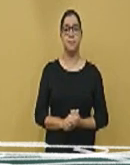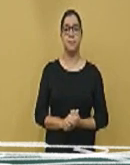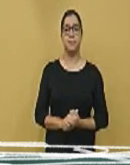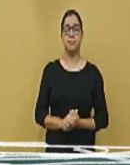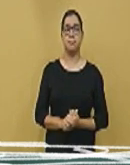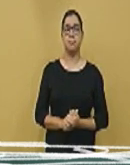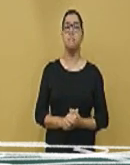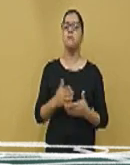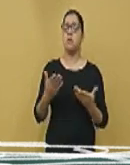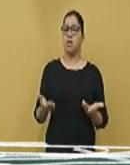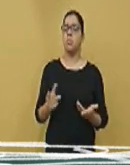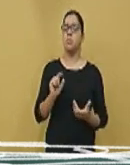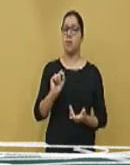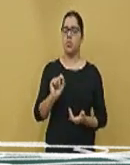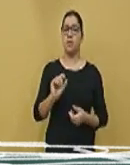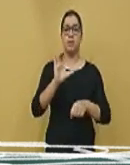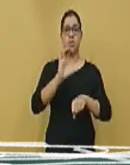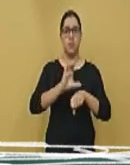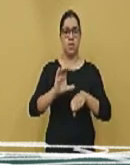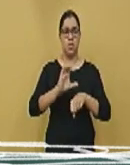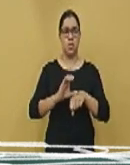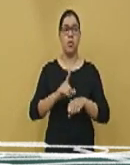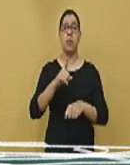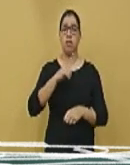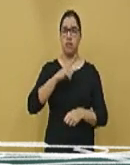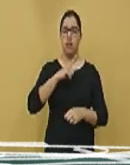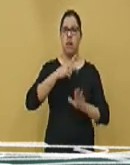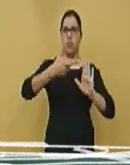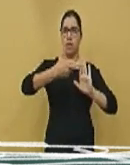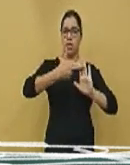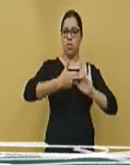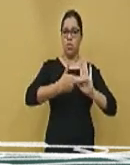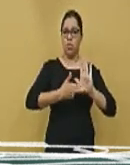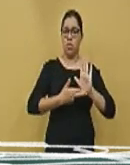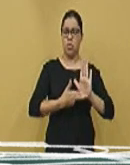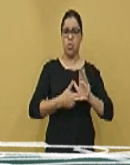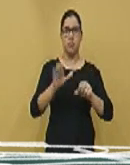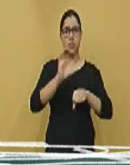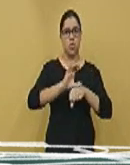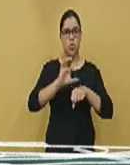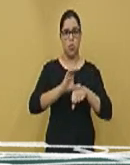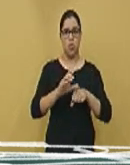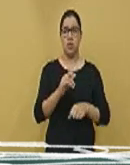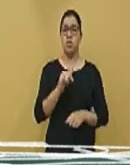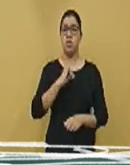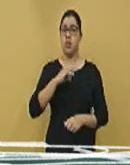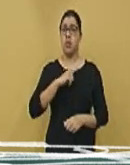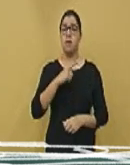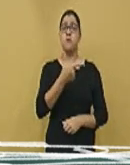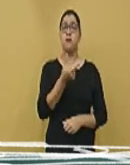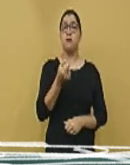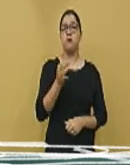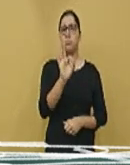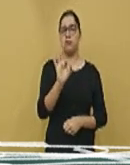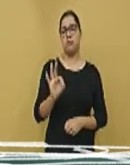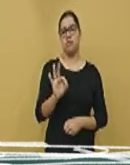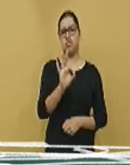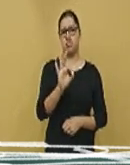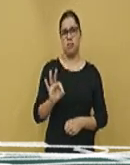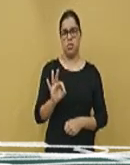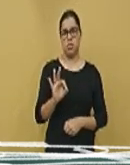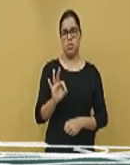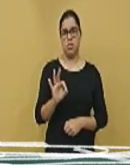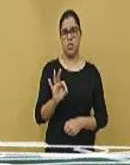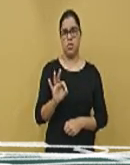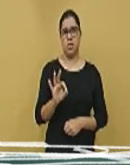um curso... Nós já temos dentro do nosso regulamento geral dos cursos de graduação, 20% das disciplinas elas podem ser à distância. E nós